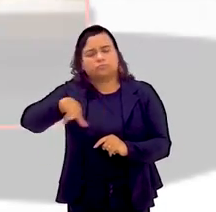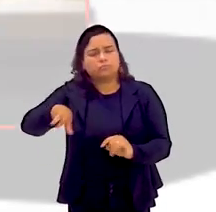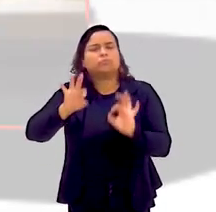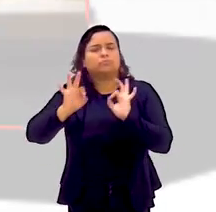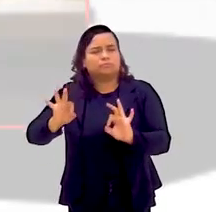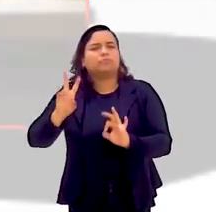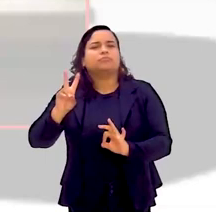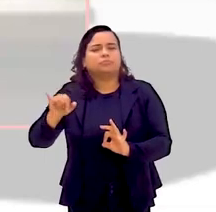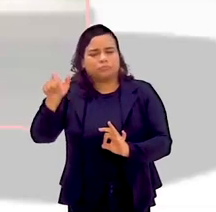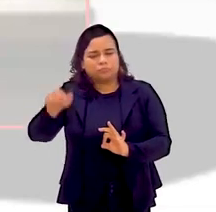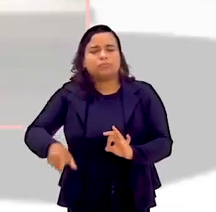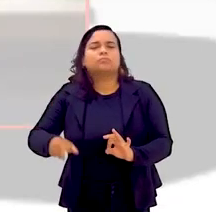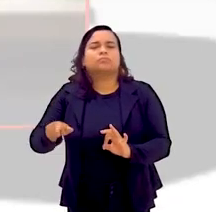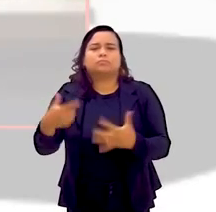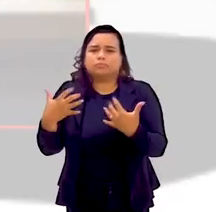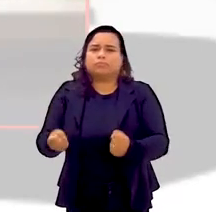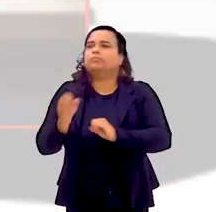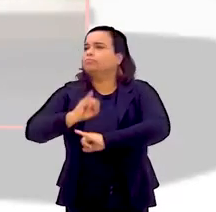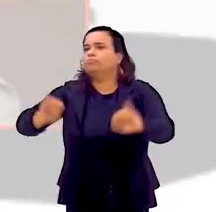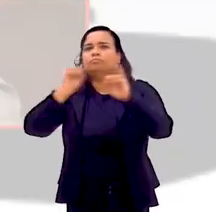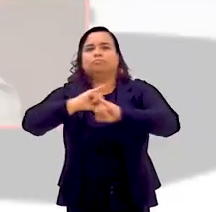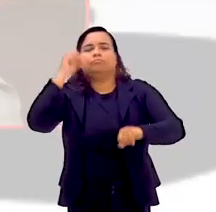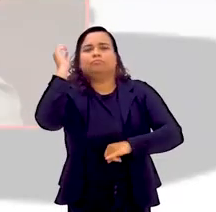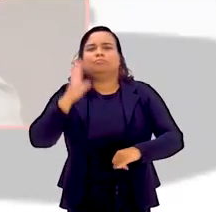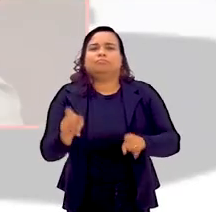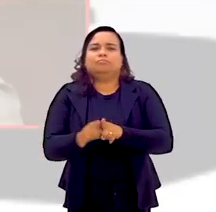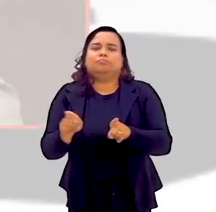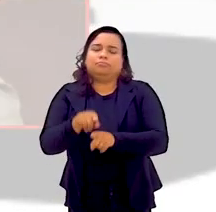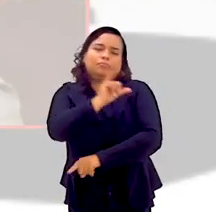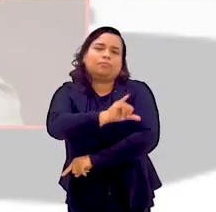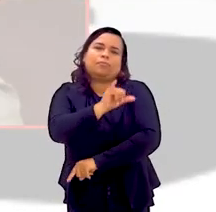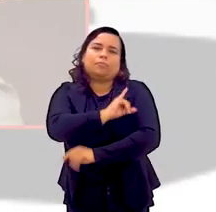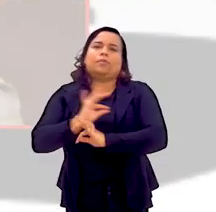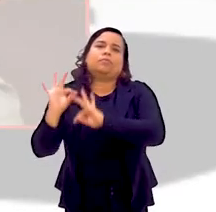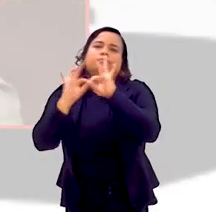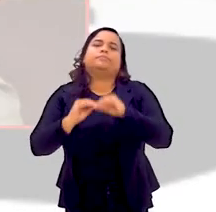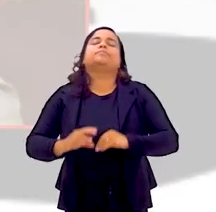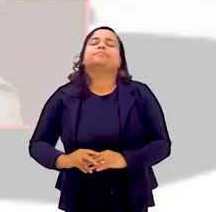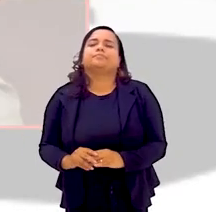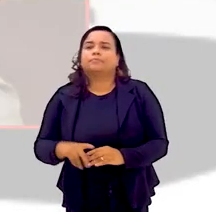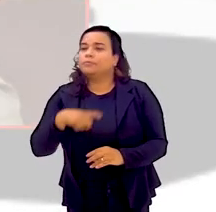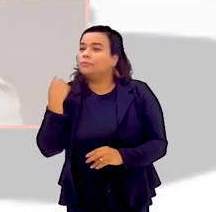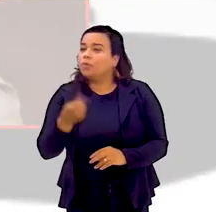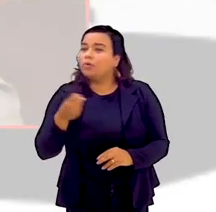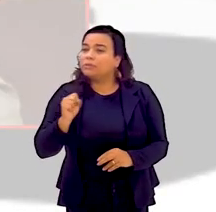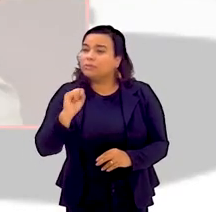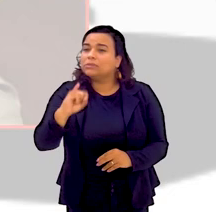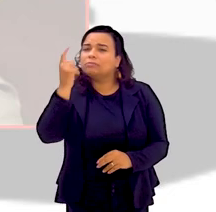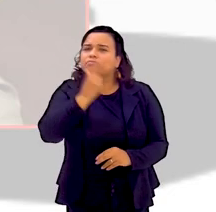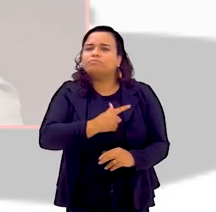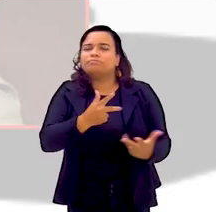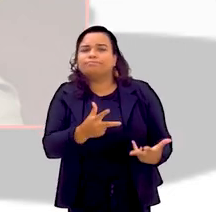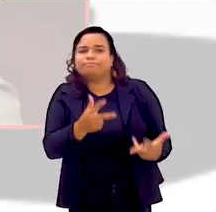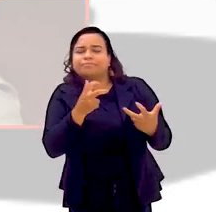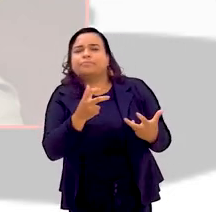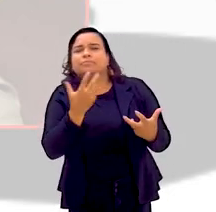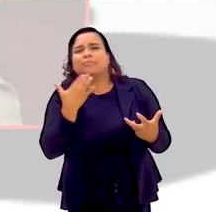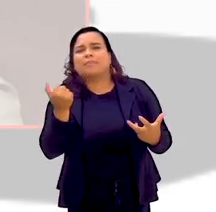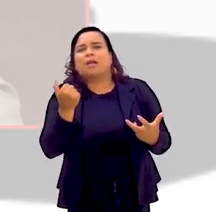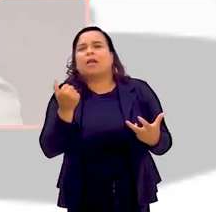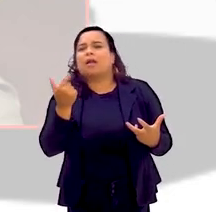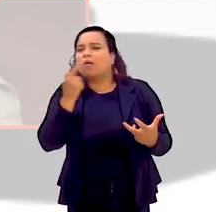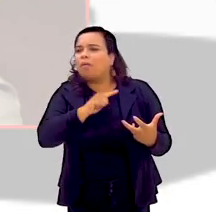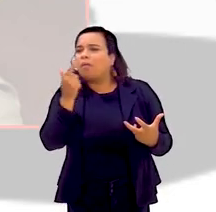solícito a divulgar o Rio de Janeiro e o Brasil como um todo. Aliás, se nós conseguimos voltar a ter uma percepção